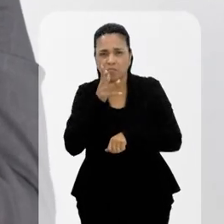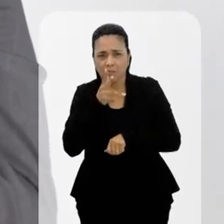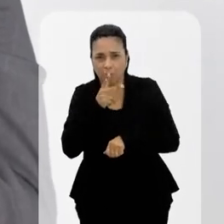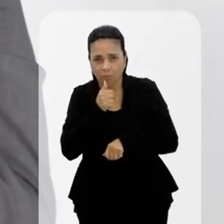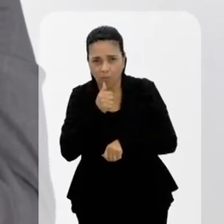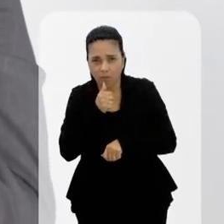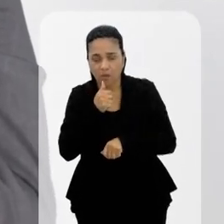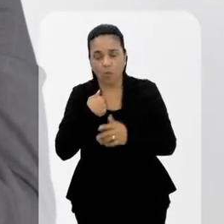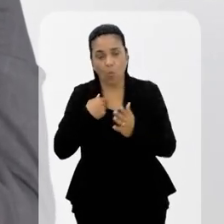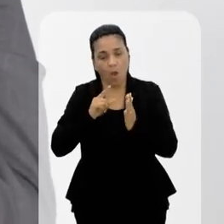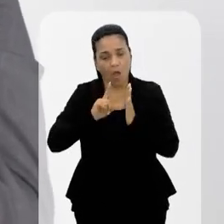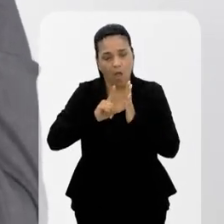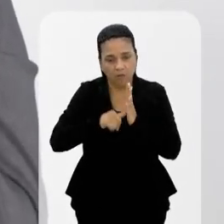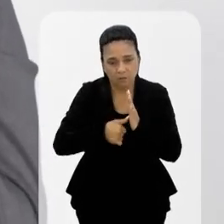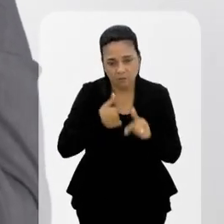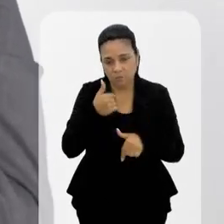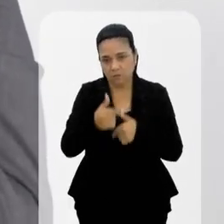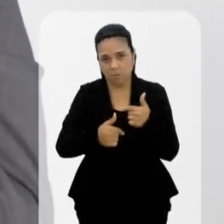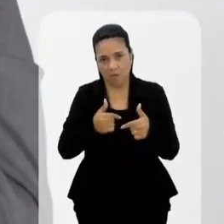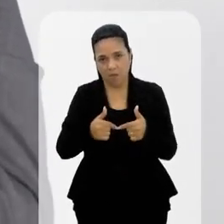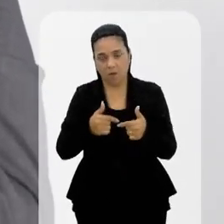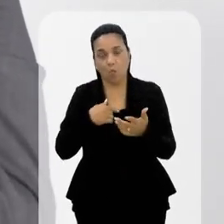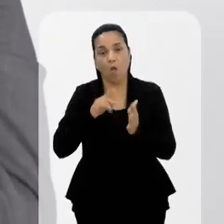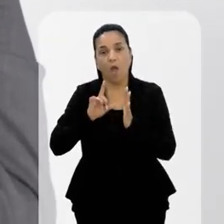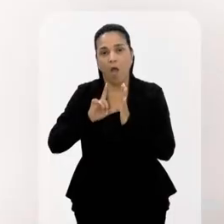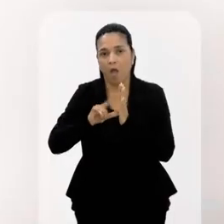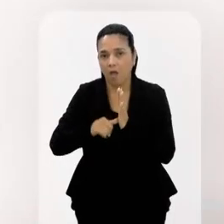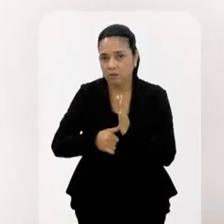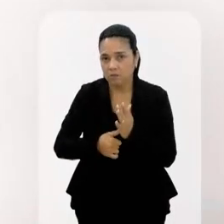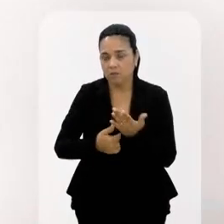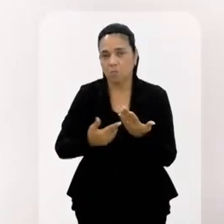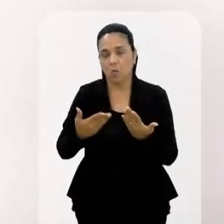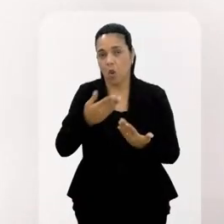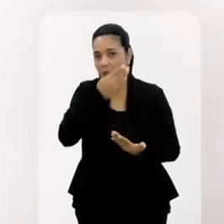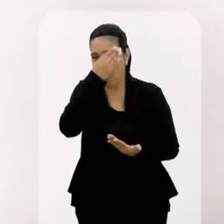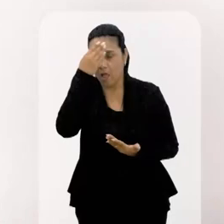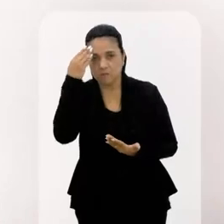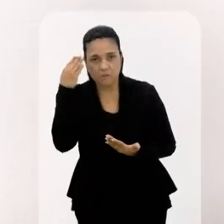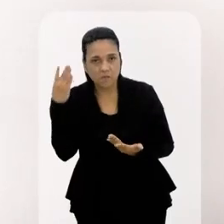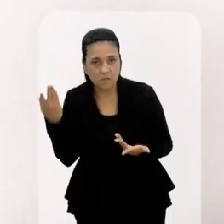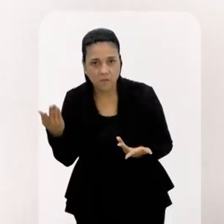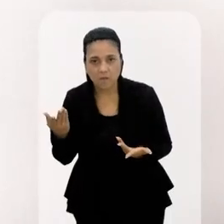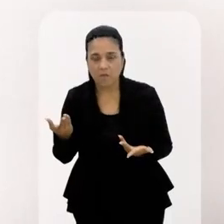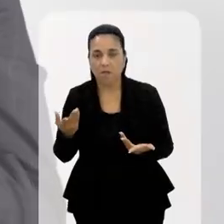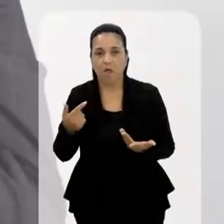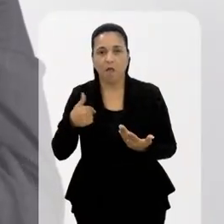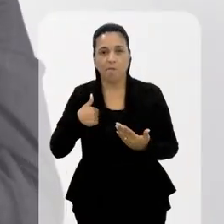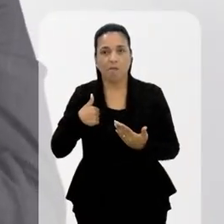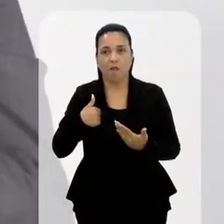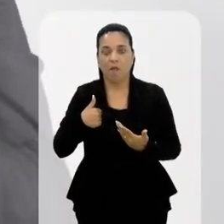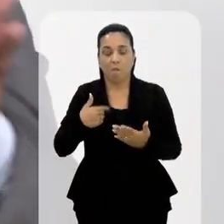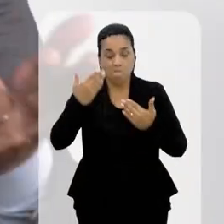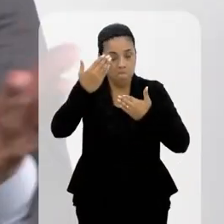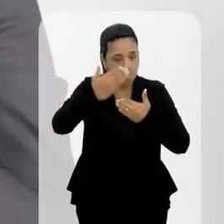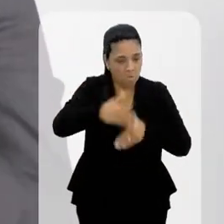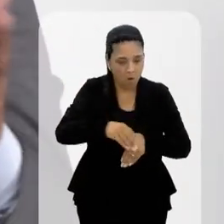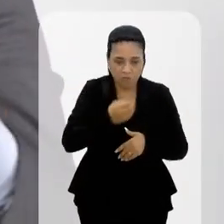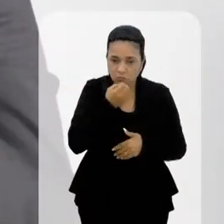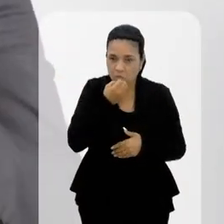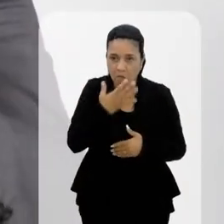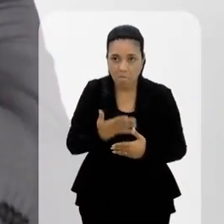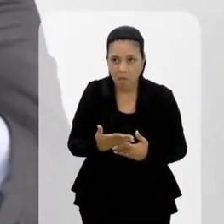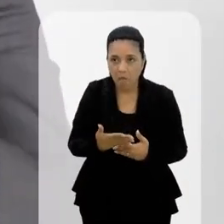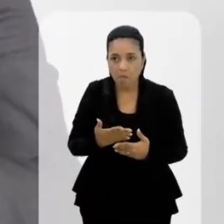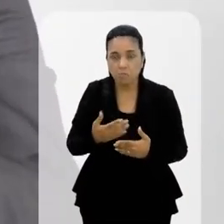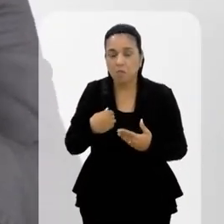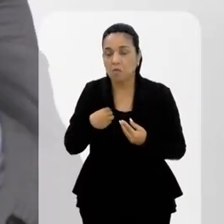verdade, eu atrasei no meu trabalho, eu não consegui ter um lazer totalmente completo, eu, na minha prova, não fui bem,